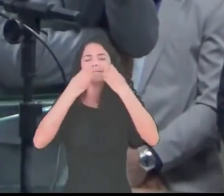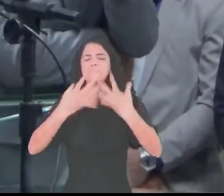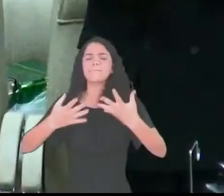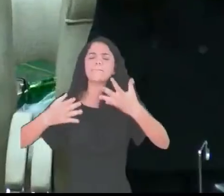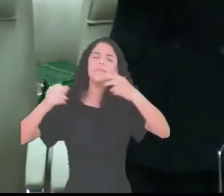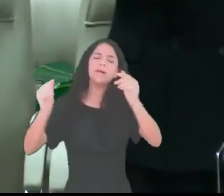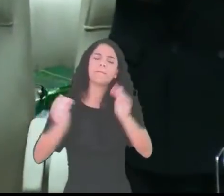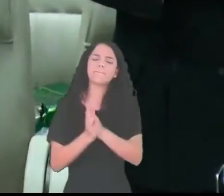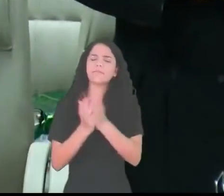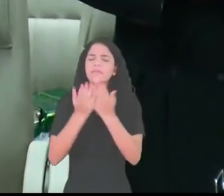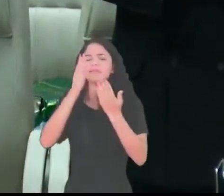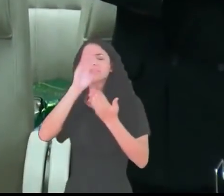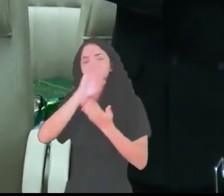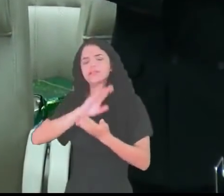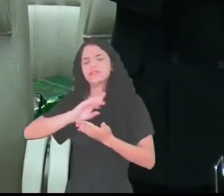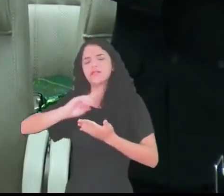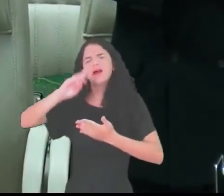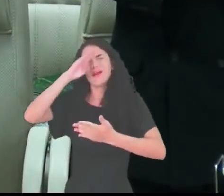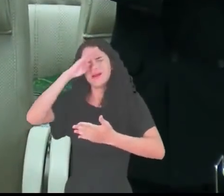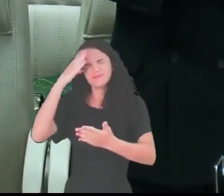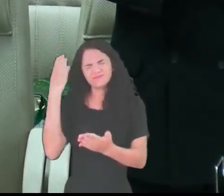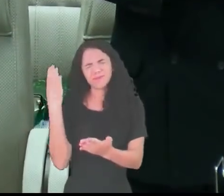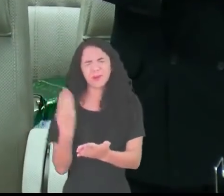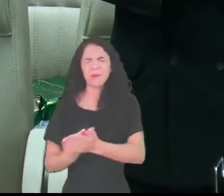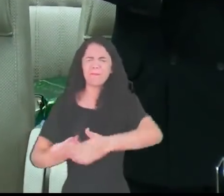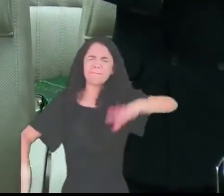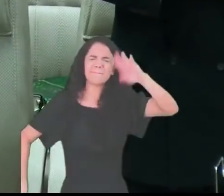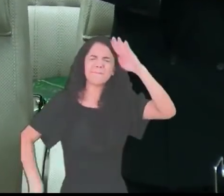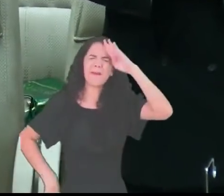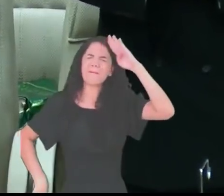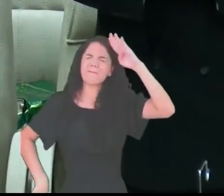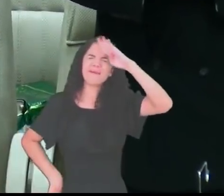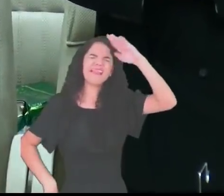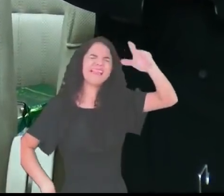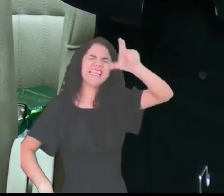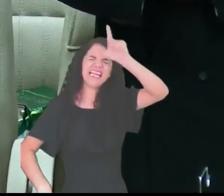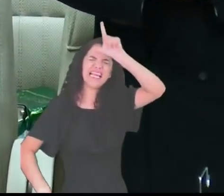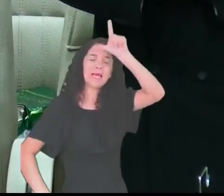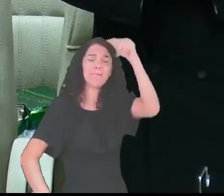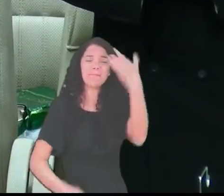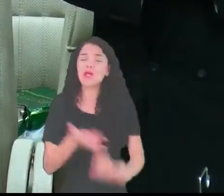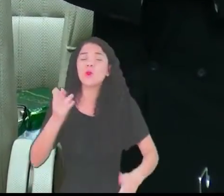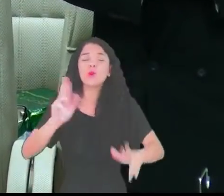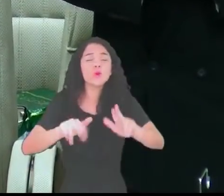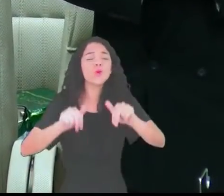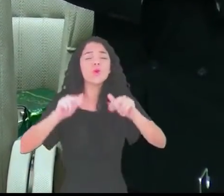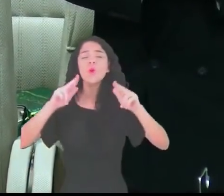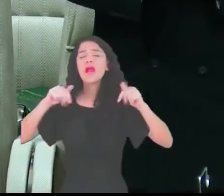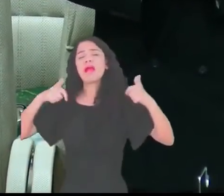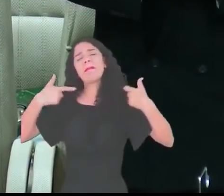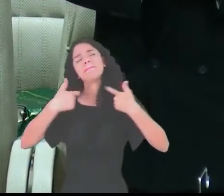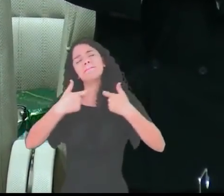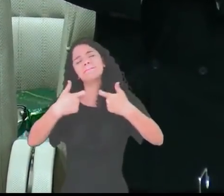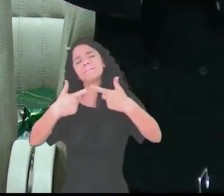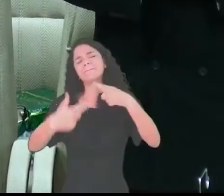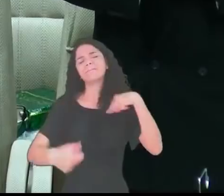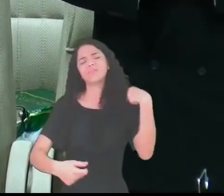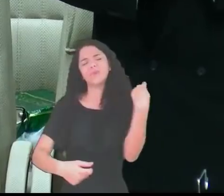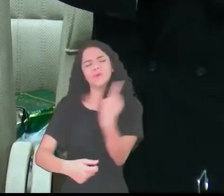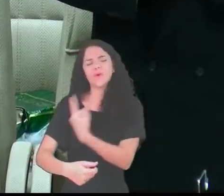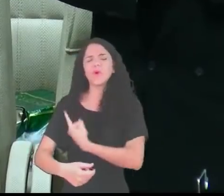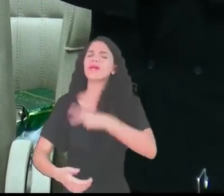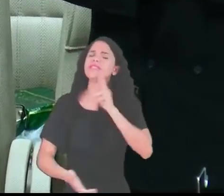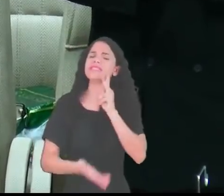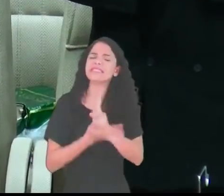E acreditamos, Pai, que tu és o general de guerra que não perde batalha, que peleja por nós e